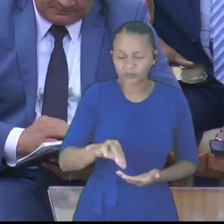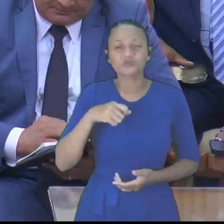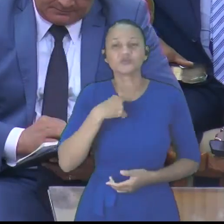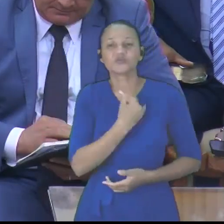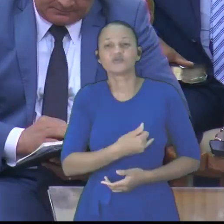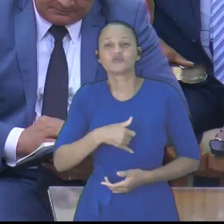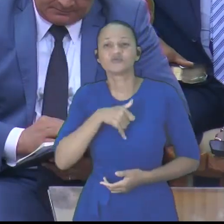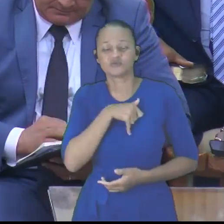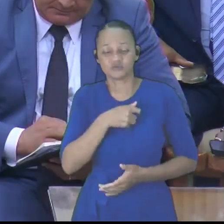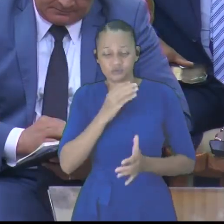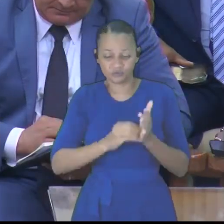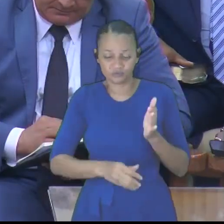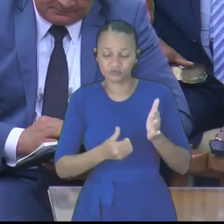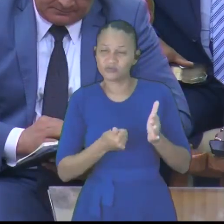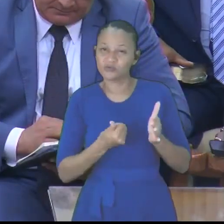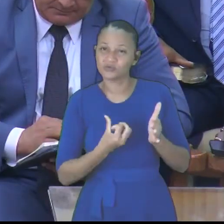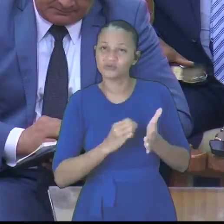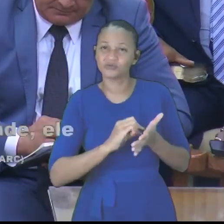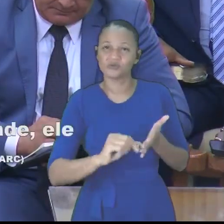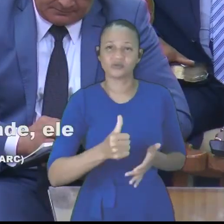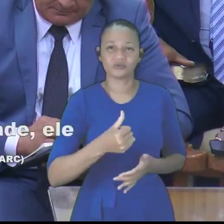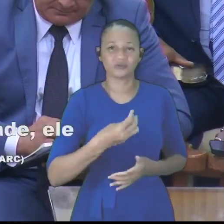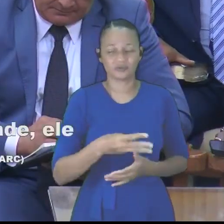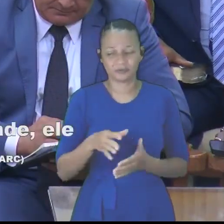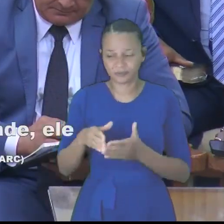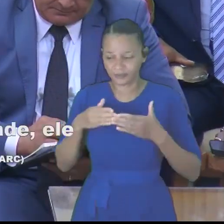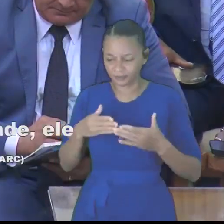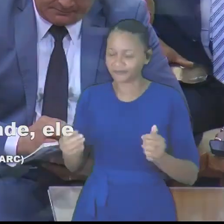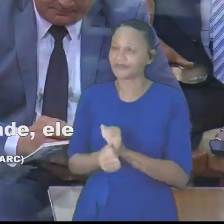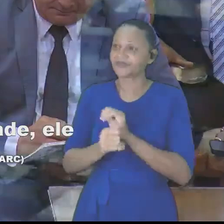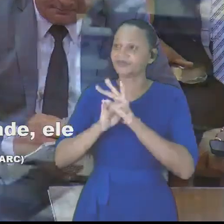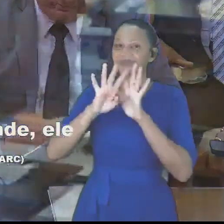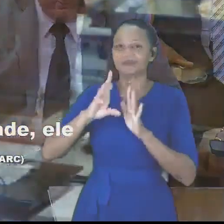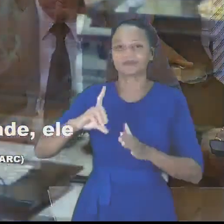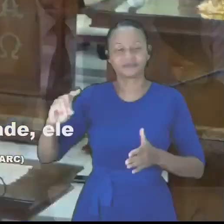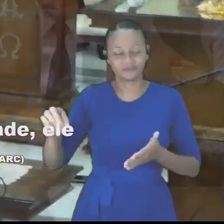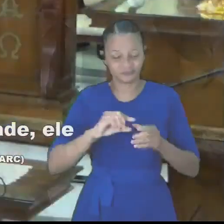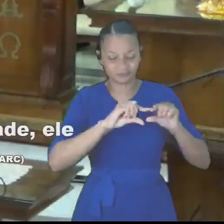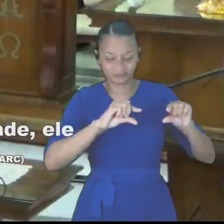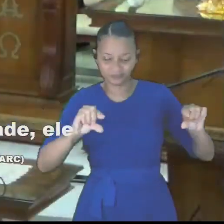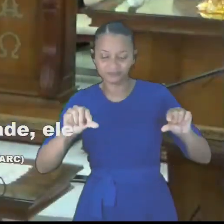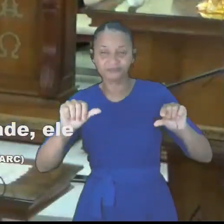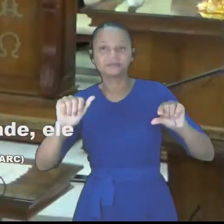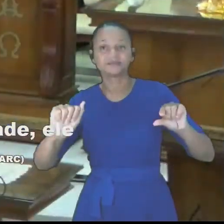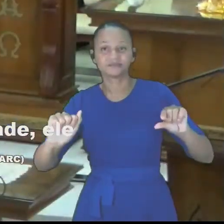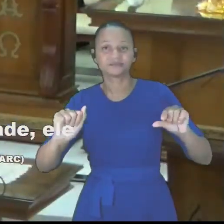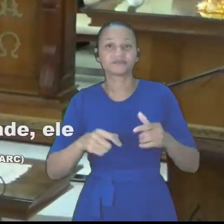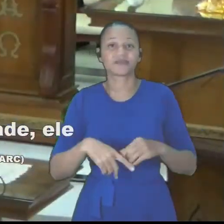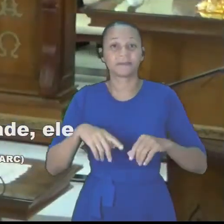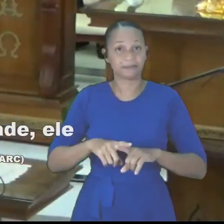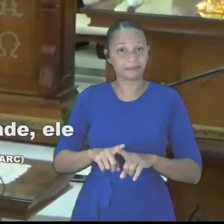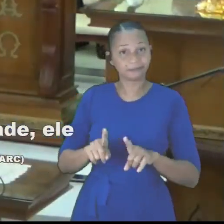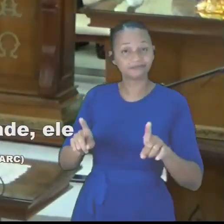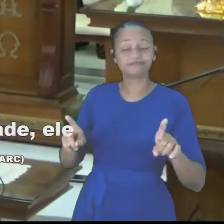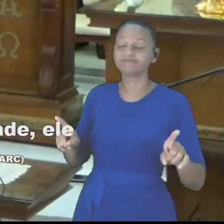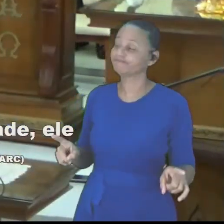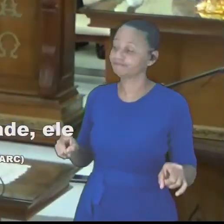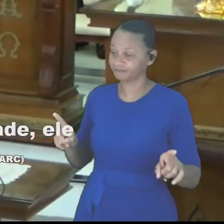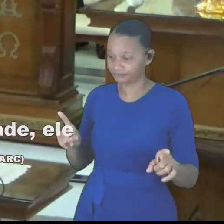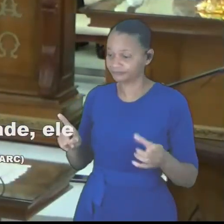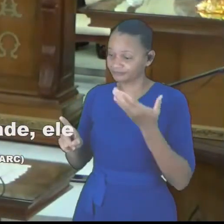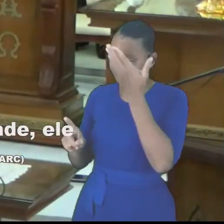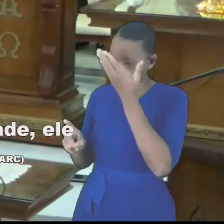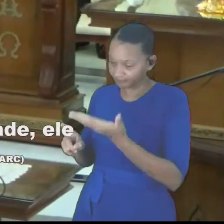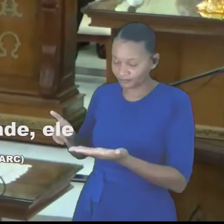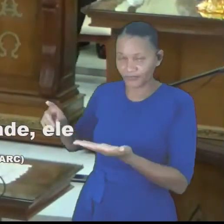João 16 e 13, por favor, glória a Deus, a parte A. São João 16 e 13. Mas quando vier